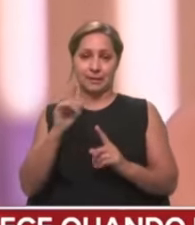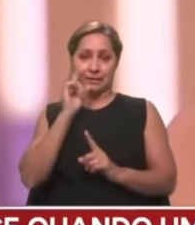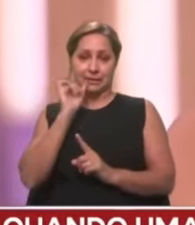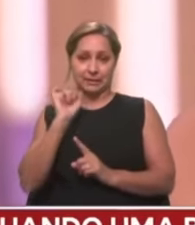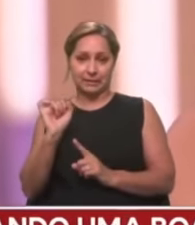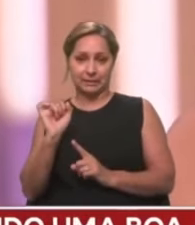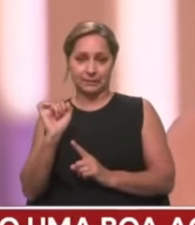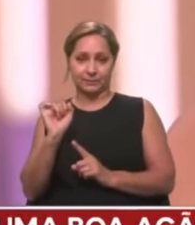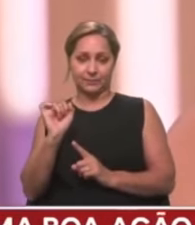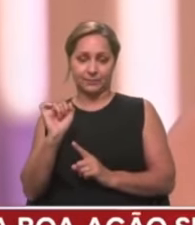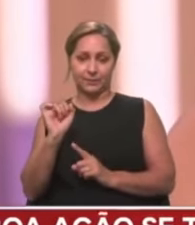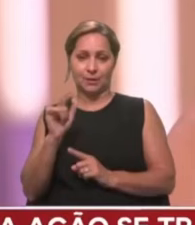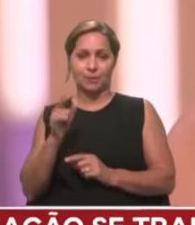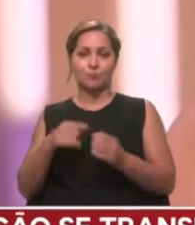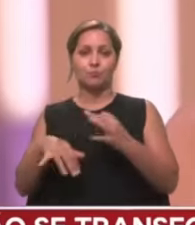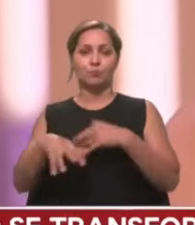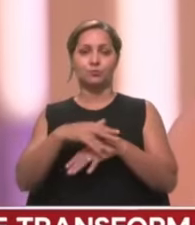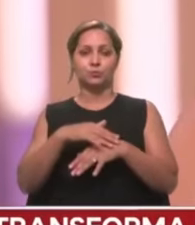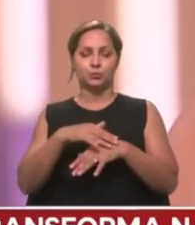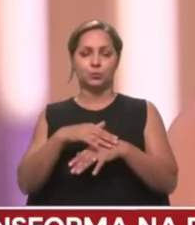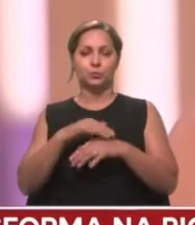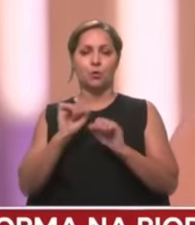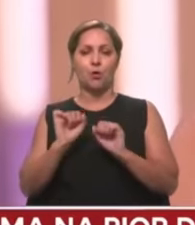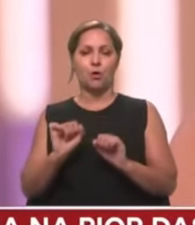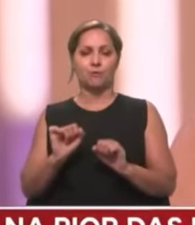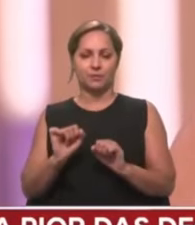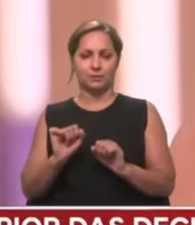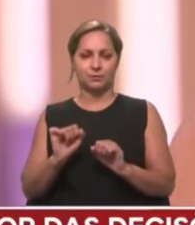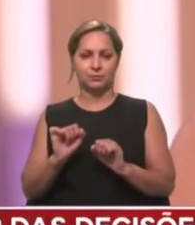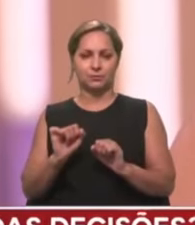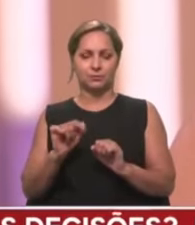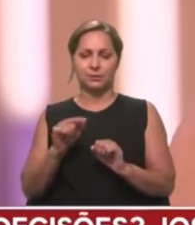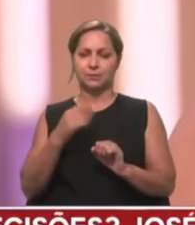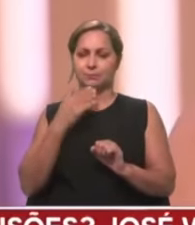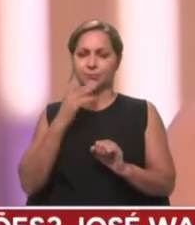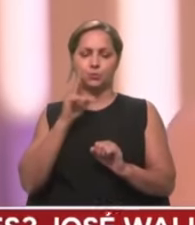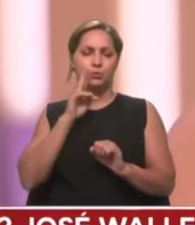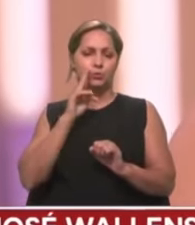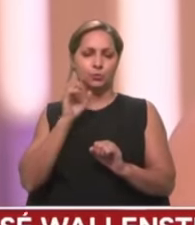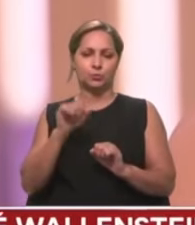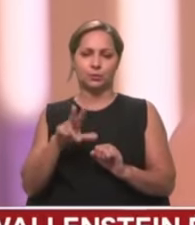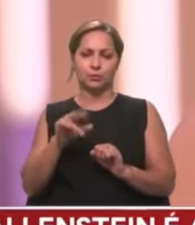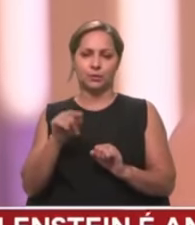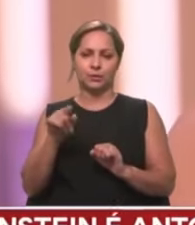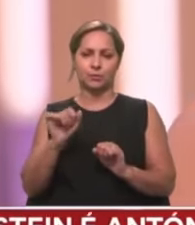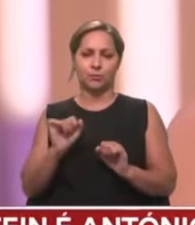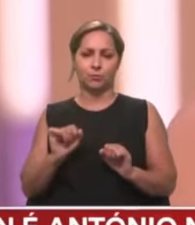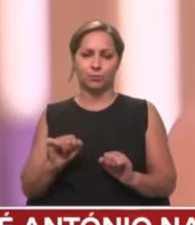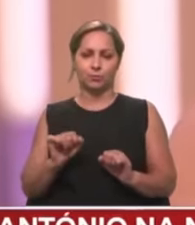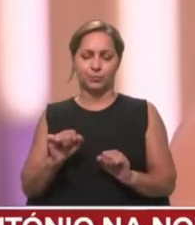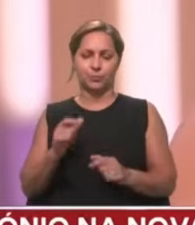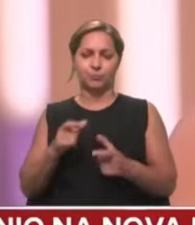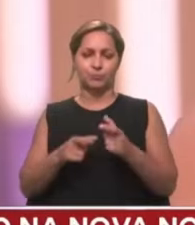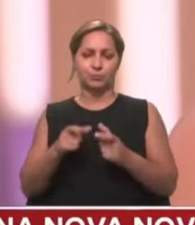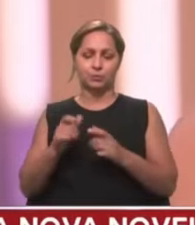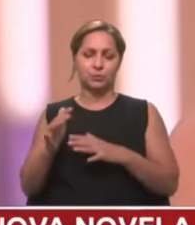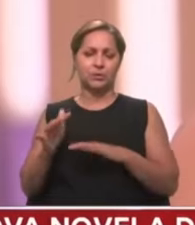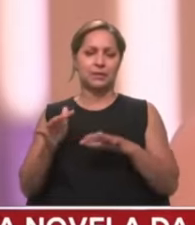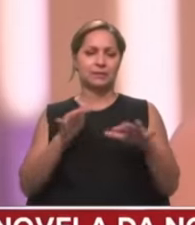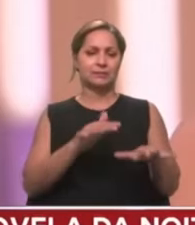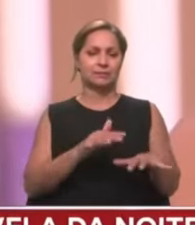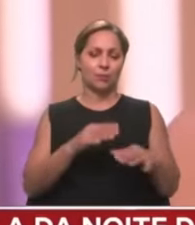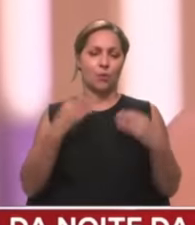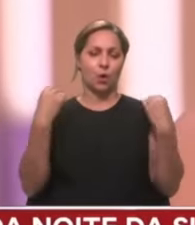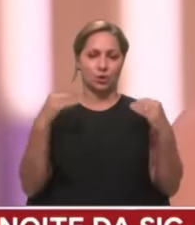ofendeu uma população eu nunca ouvi o Francisco a pedir desculpa o Francisco ofendeu as pessoas que vão ao ginásio o